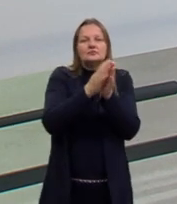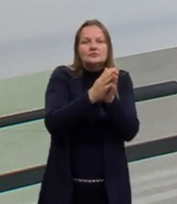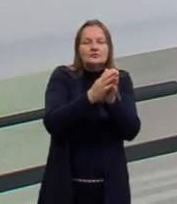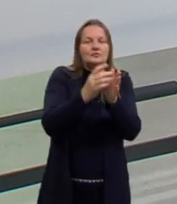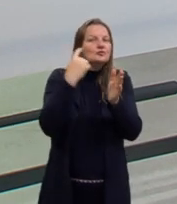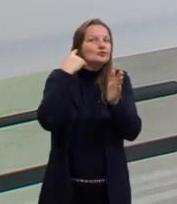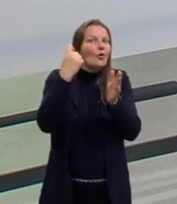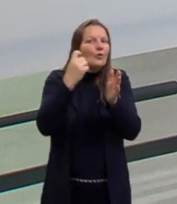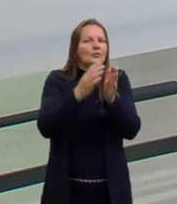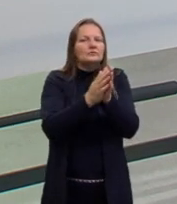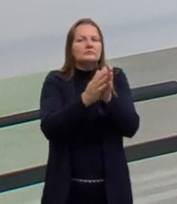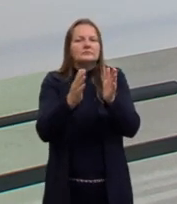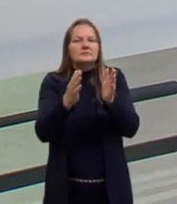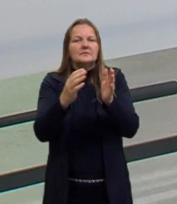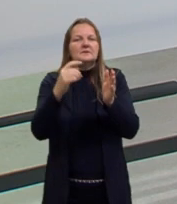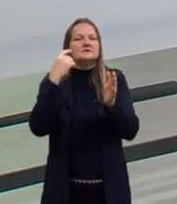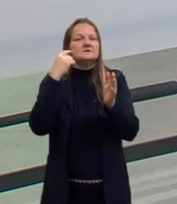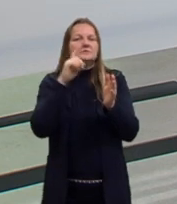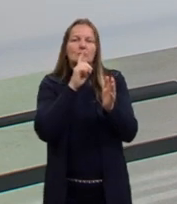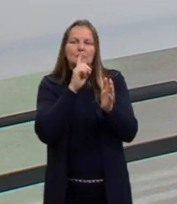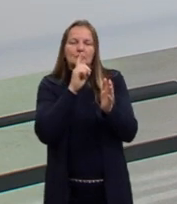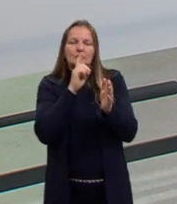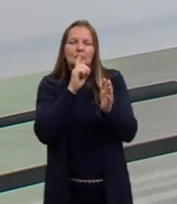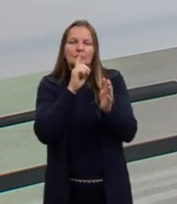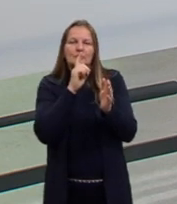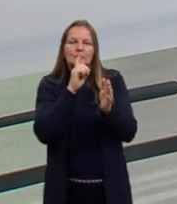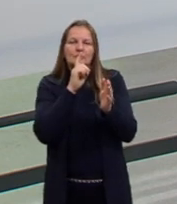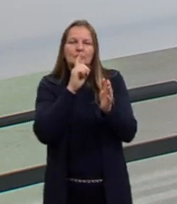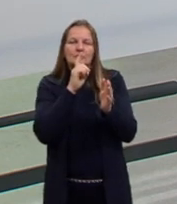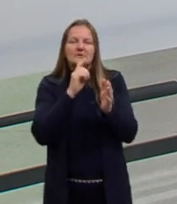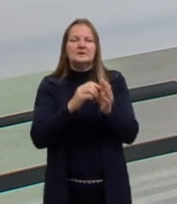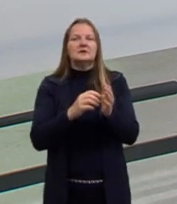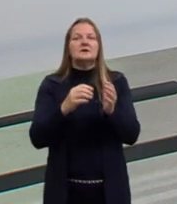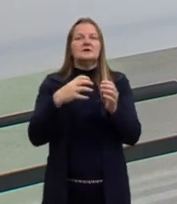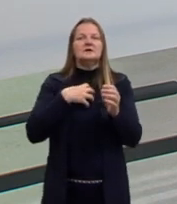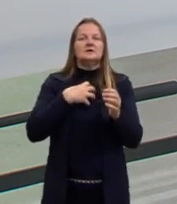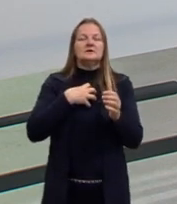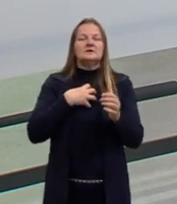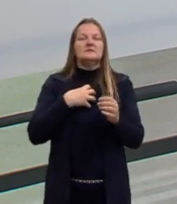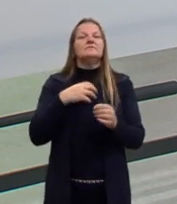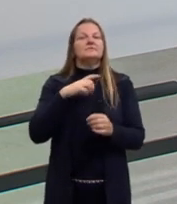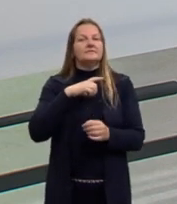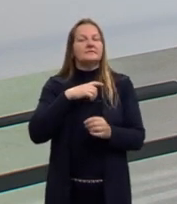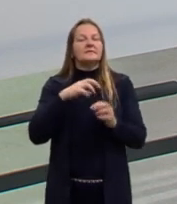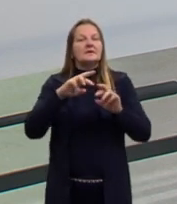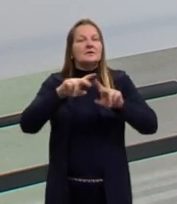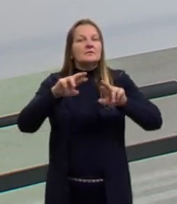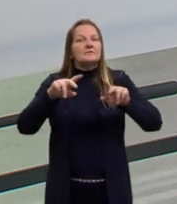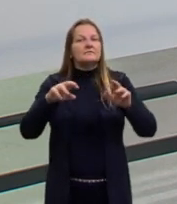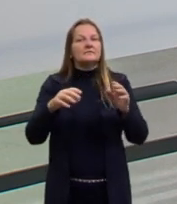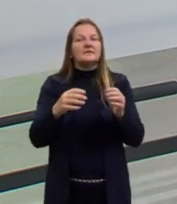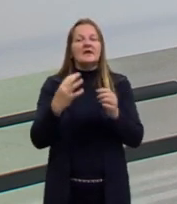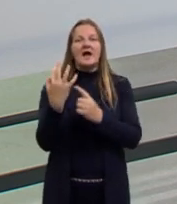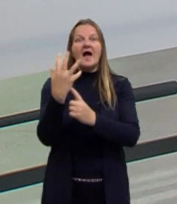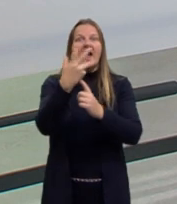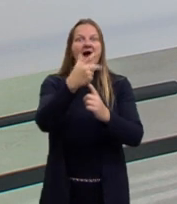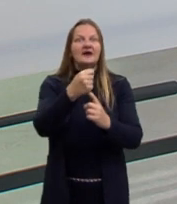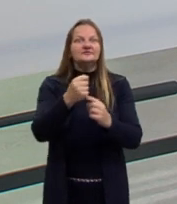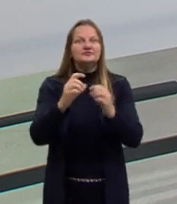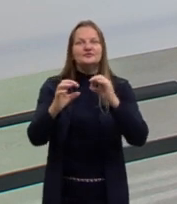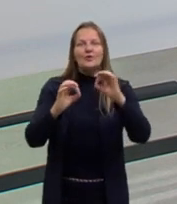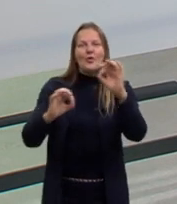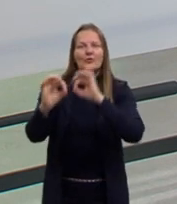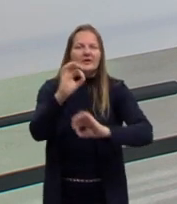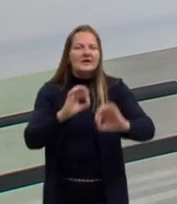tem som em outro tempo tem silêncio no sentido restrito ela é a arte de coordenar